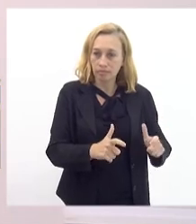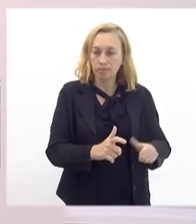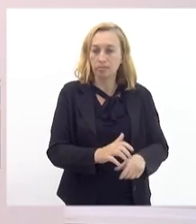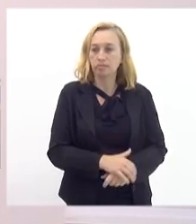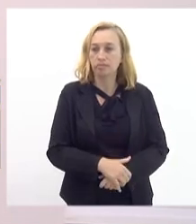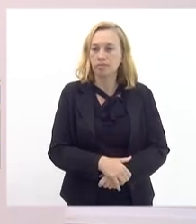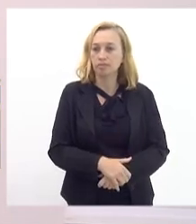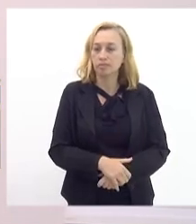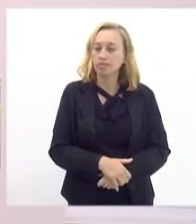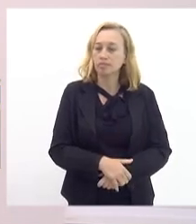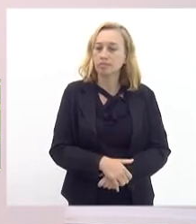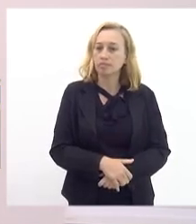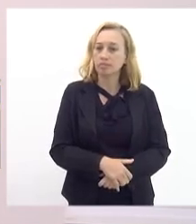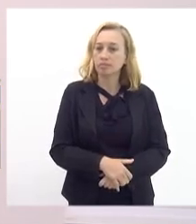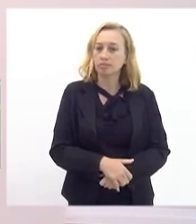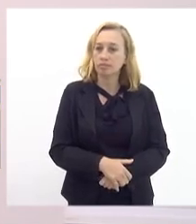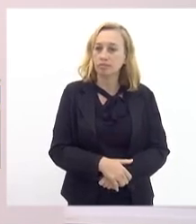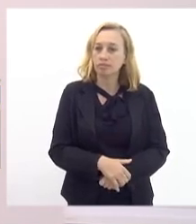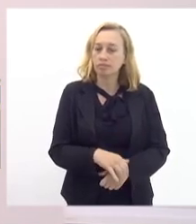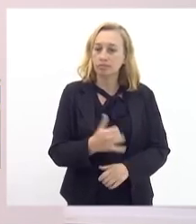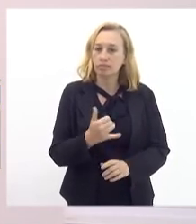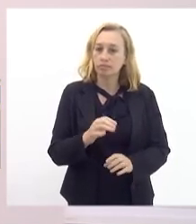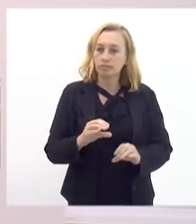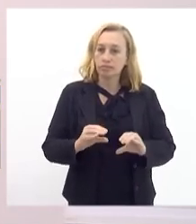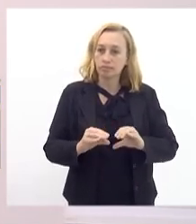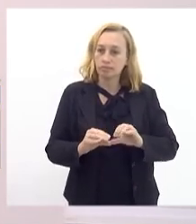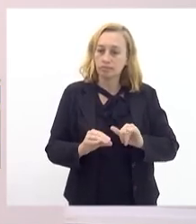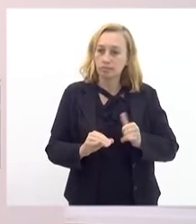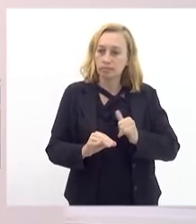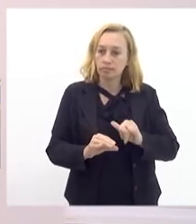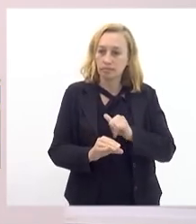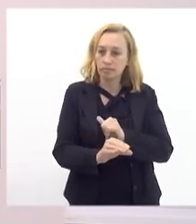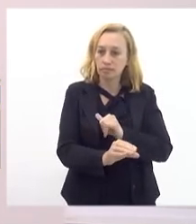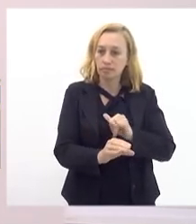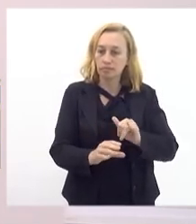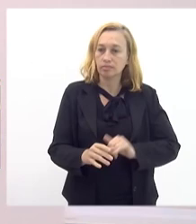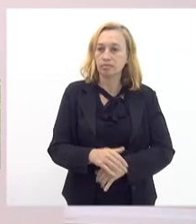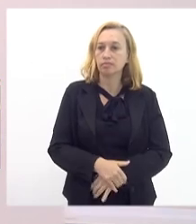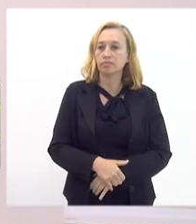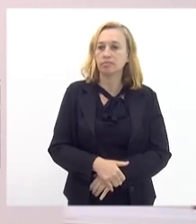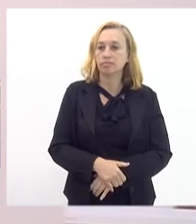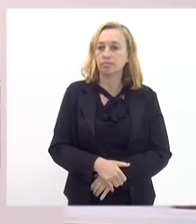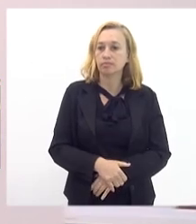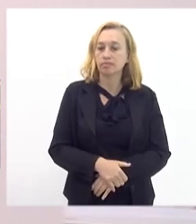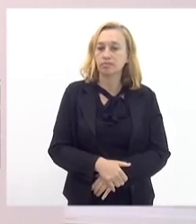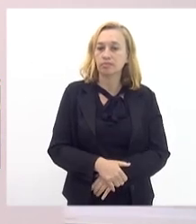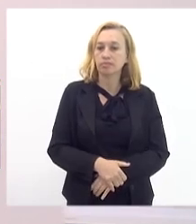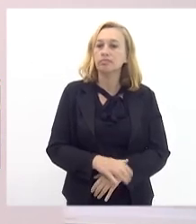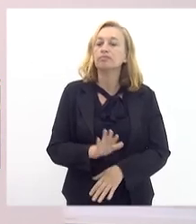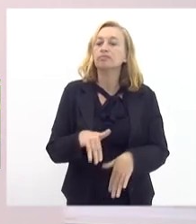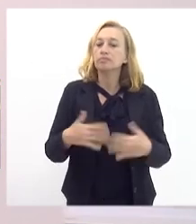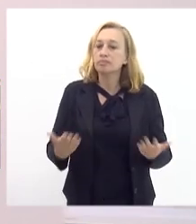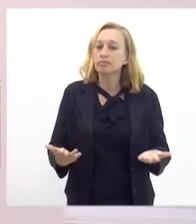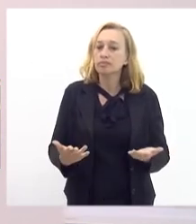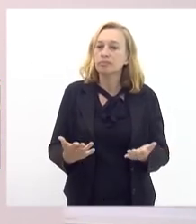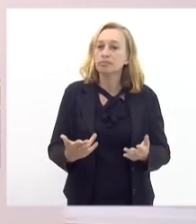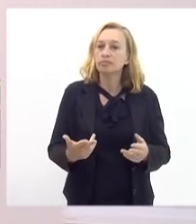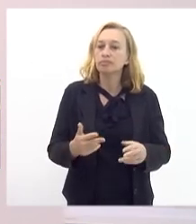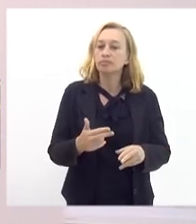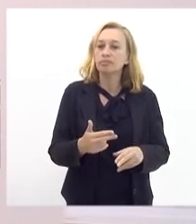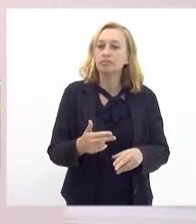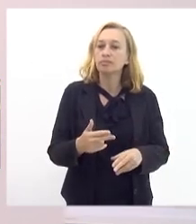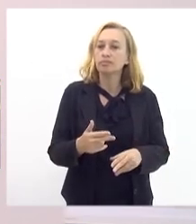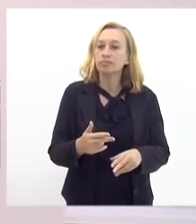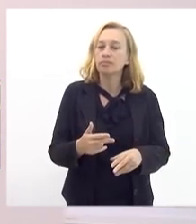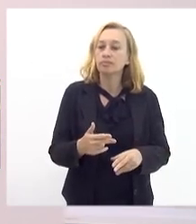para aquela posição daquela daquela daquela termoelétrica então o local a gente a gente cativo apresentada